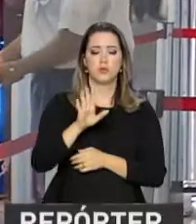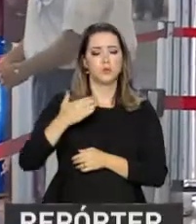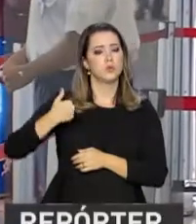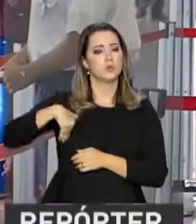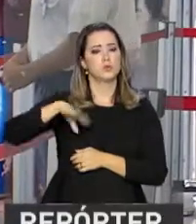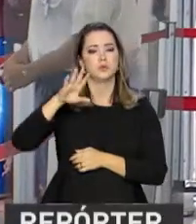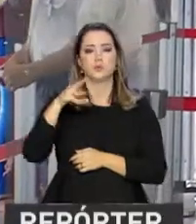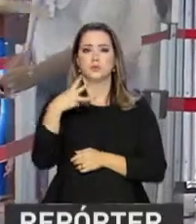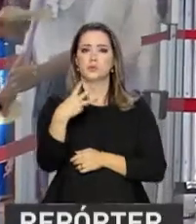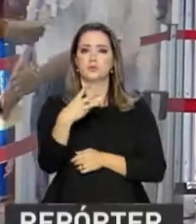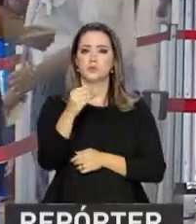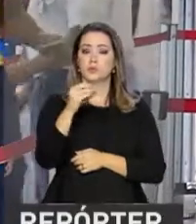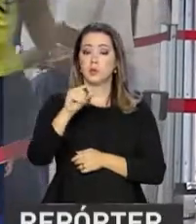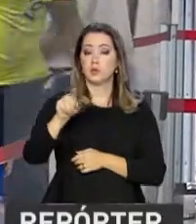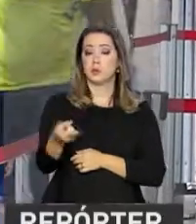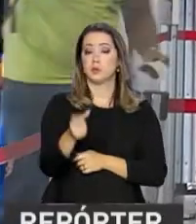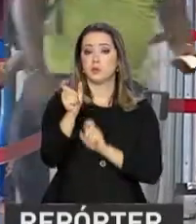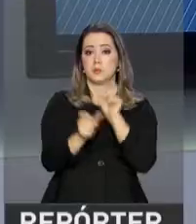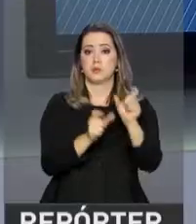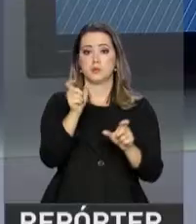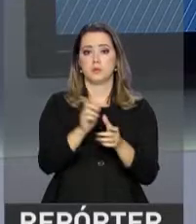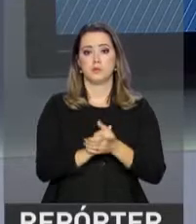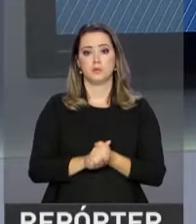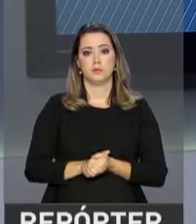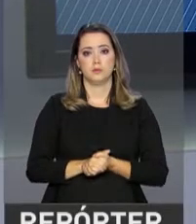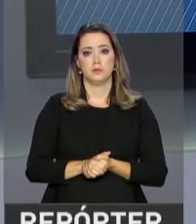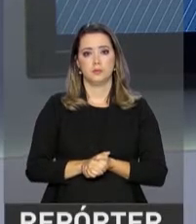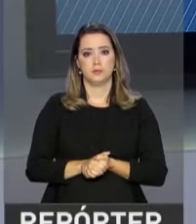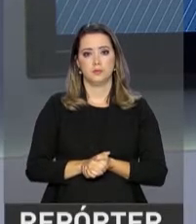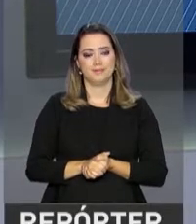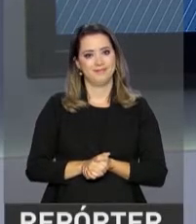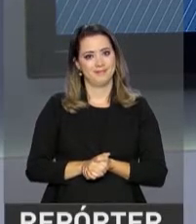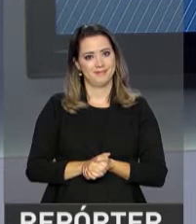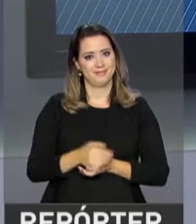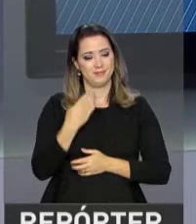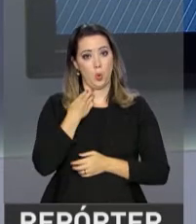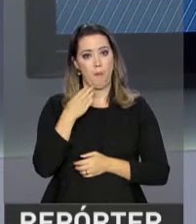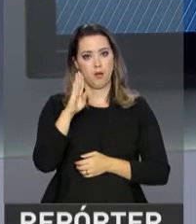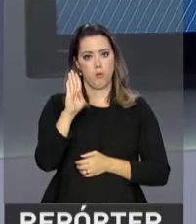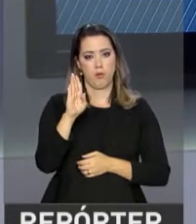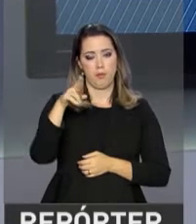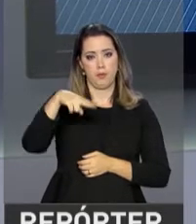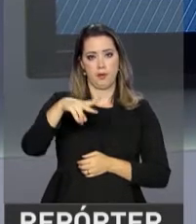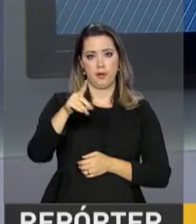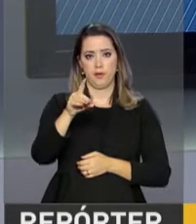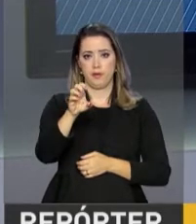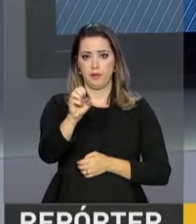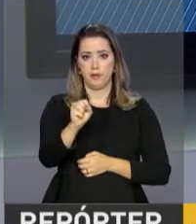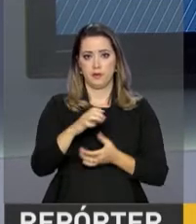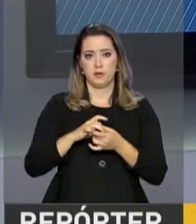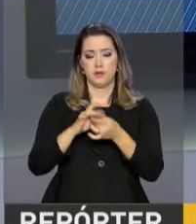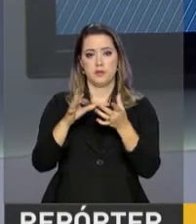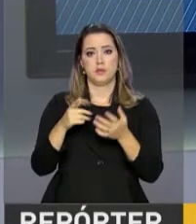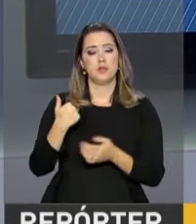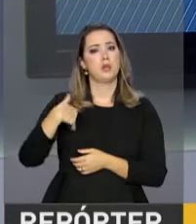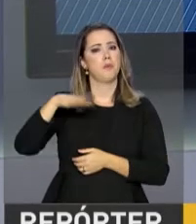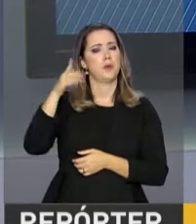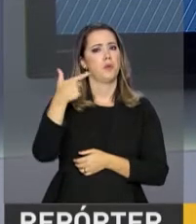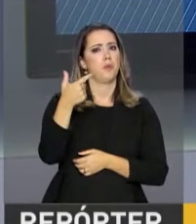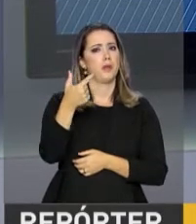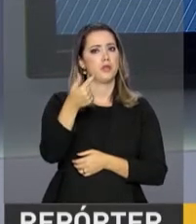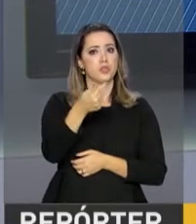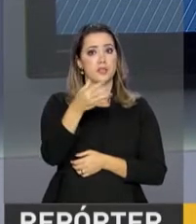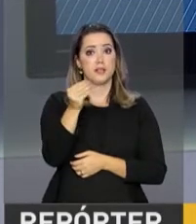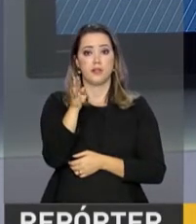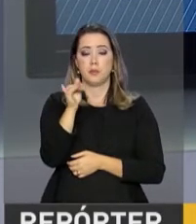mais de 300 mil passageiros o bds liberou em 2017 mais de 70 bilhões de